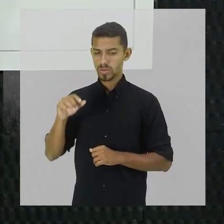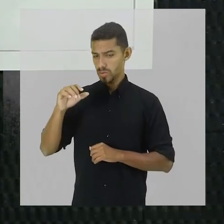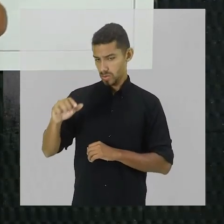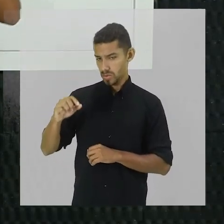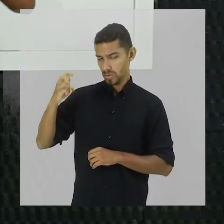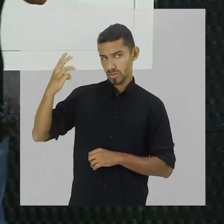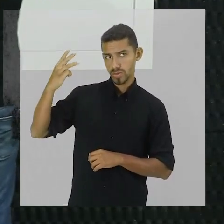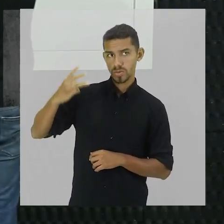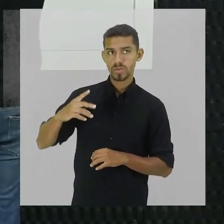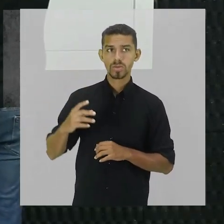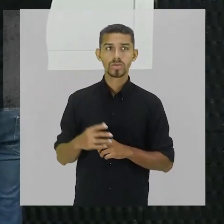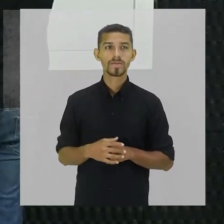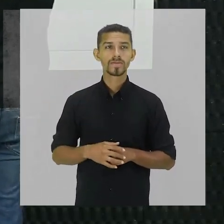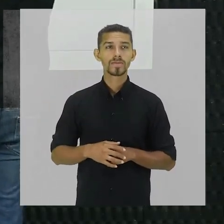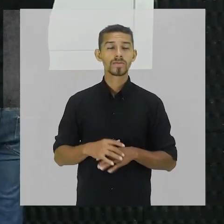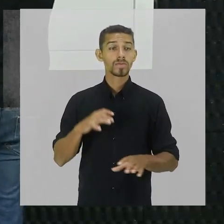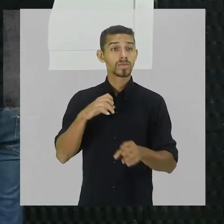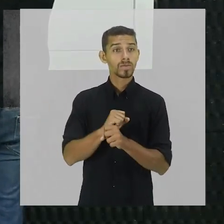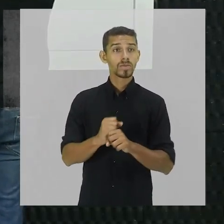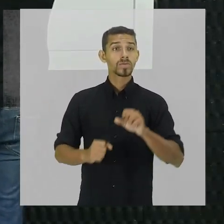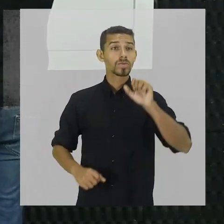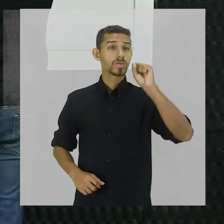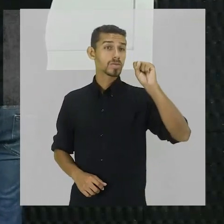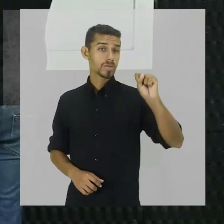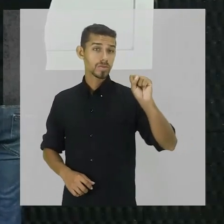ficar 8 vezes